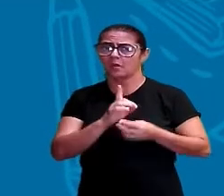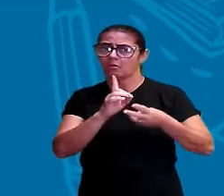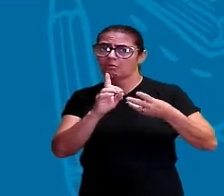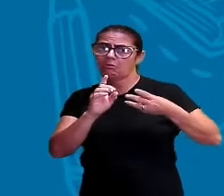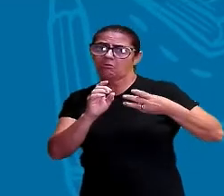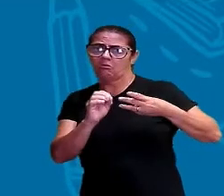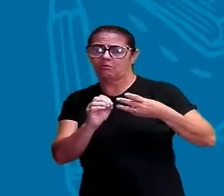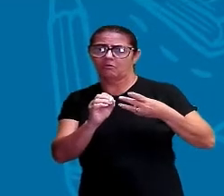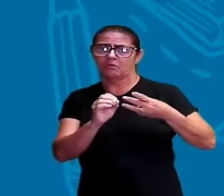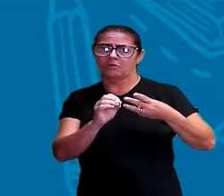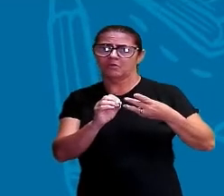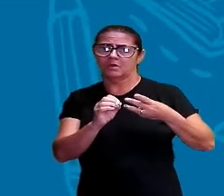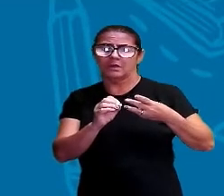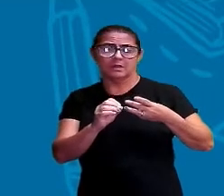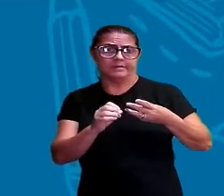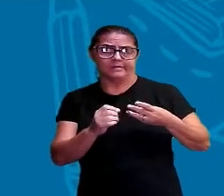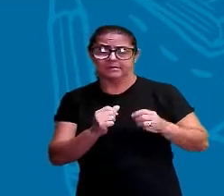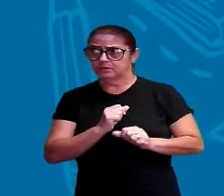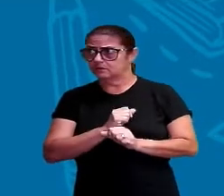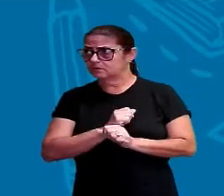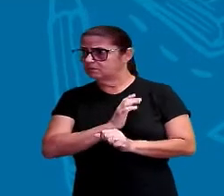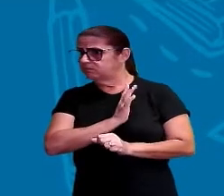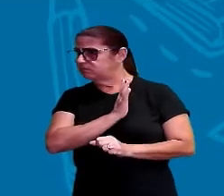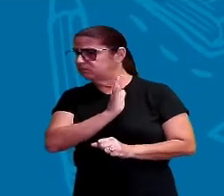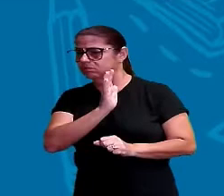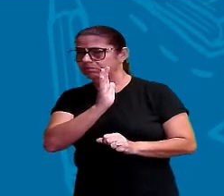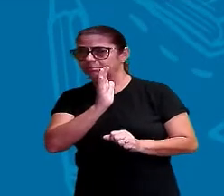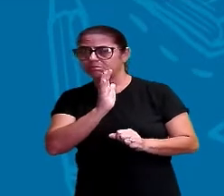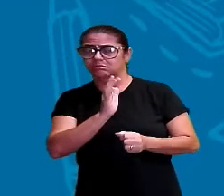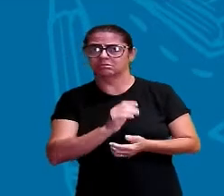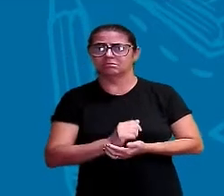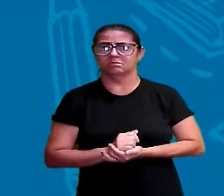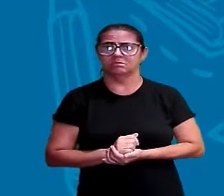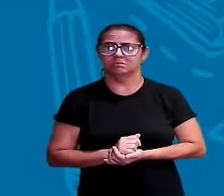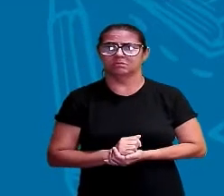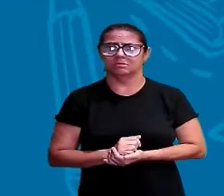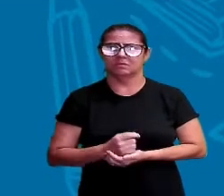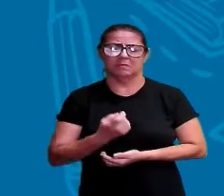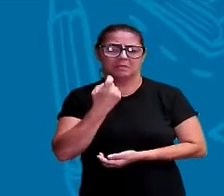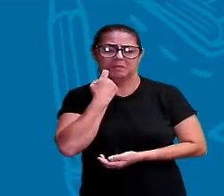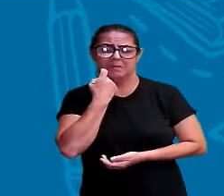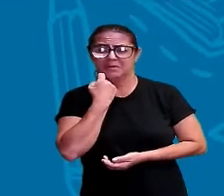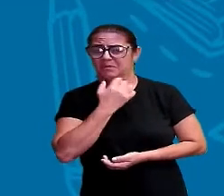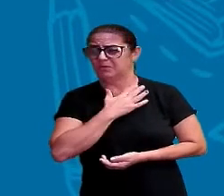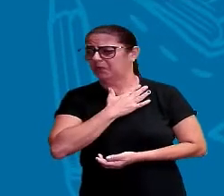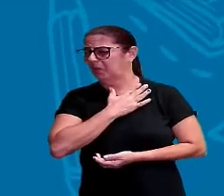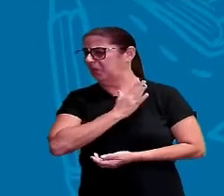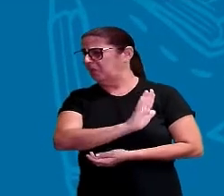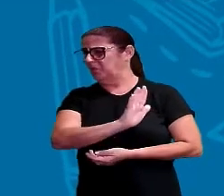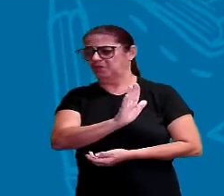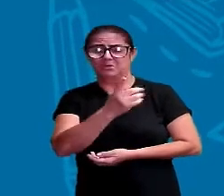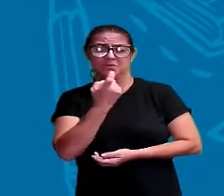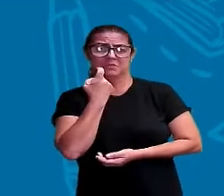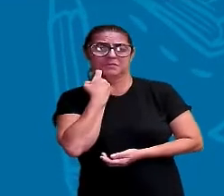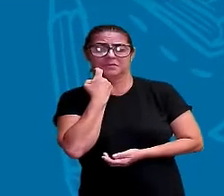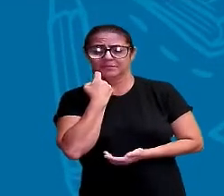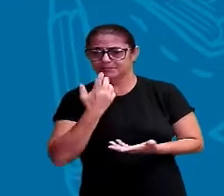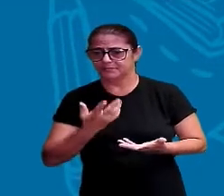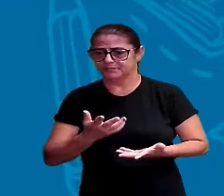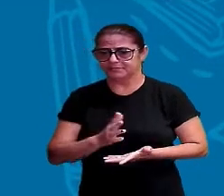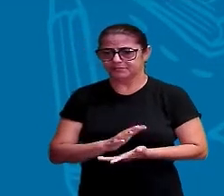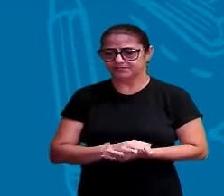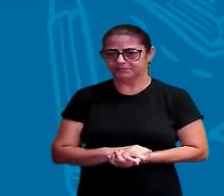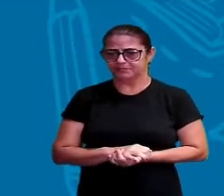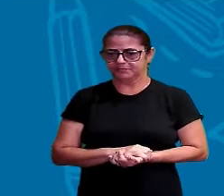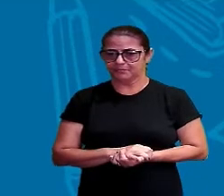sentido aí, ó, de não suportar. Ele não suporta o peixe. Já no terceiro exemplo, com o verbo do, a gente